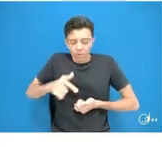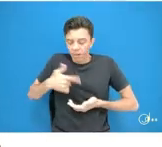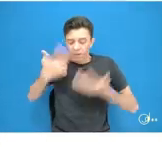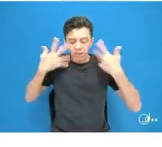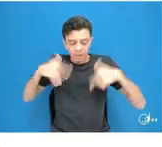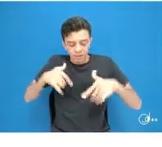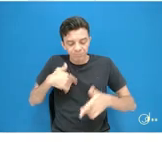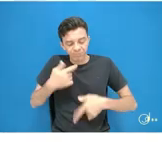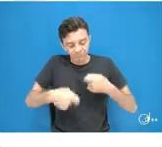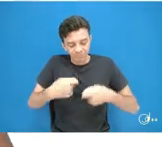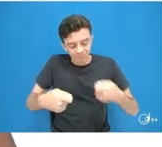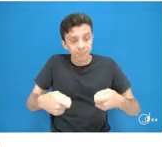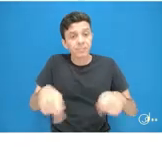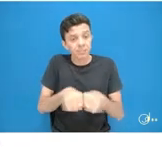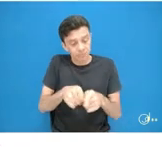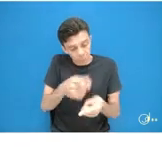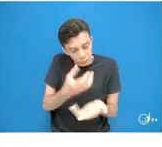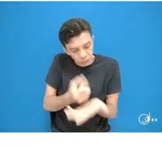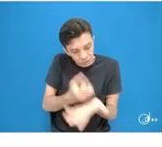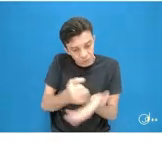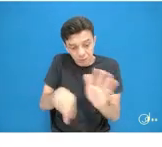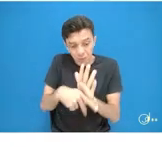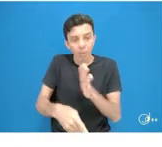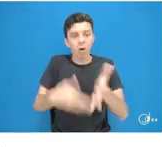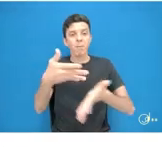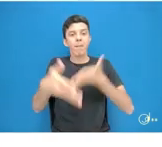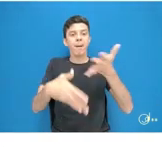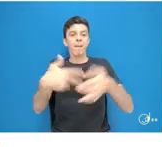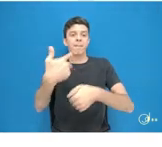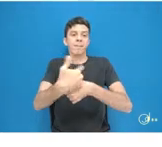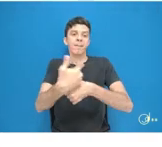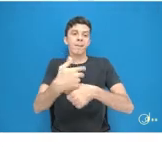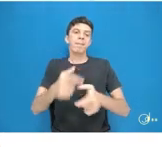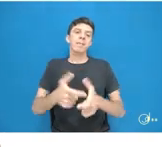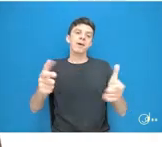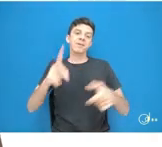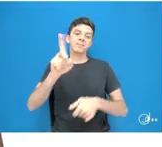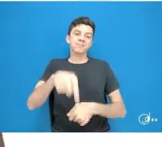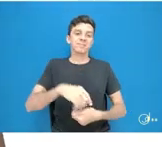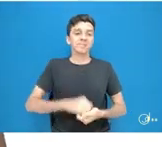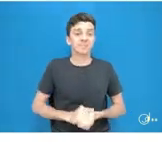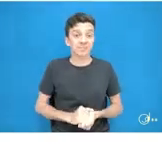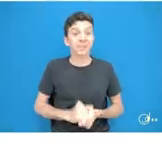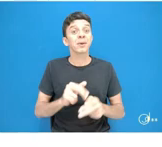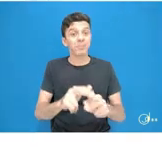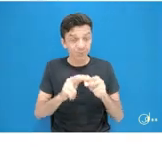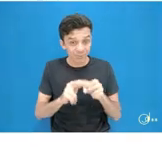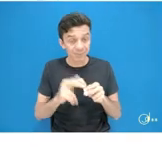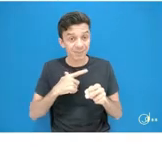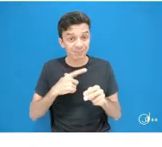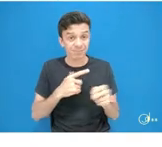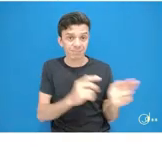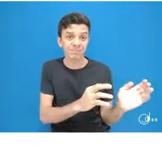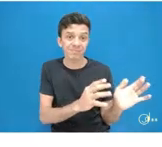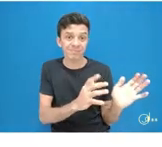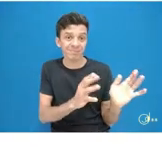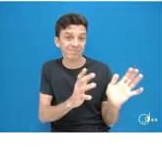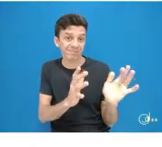na sua língua natural e, em sua grande maioria, registrada nessa mesma modalidade sinalizada. Então,